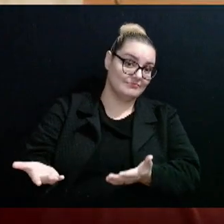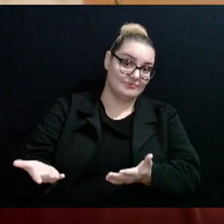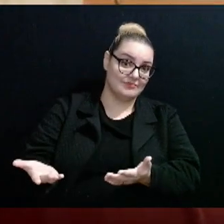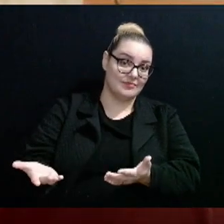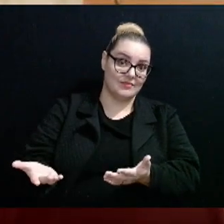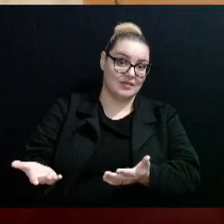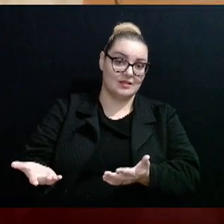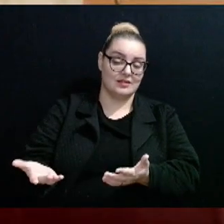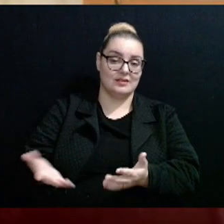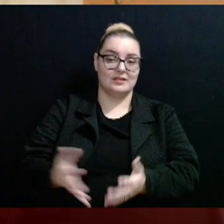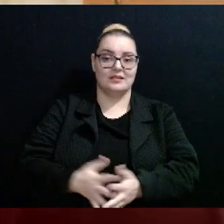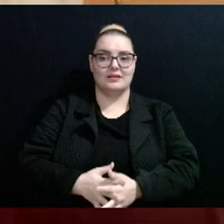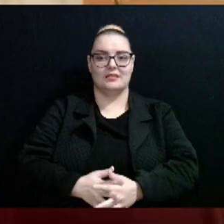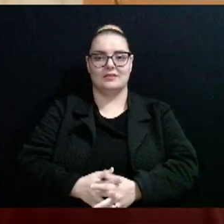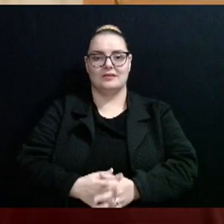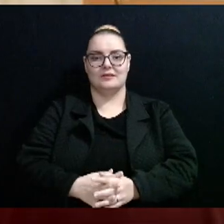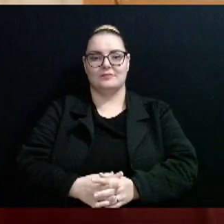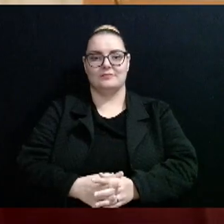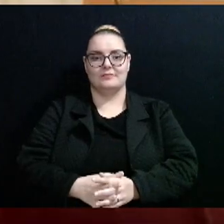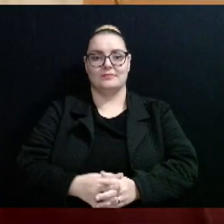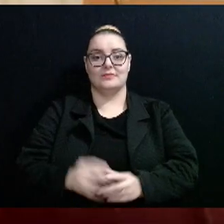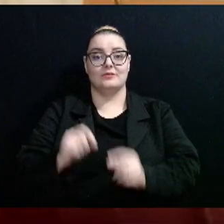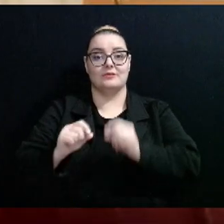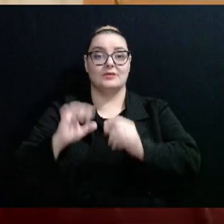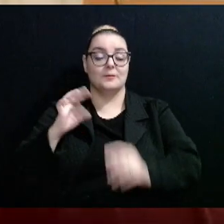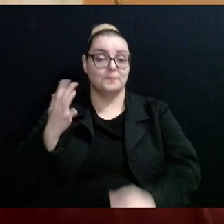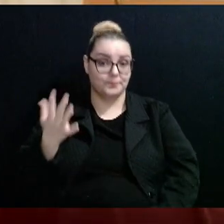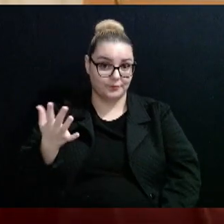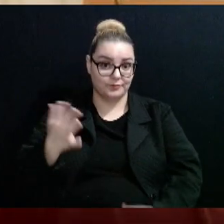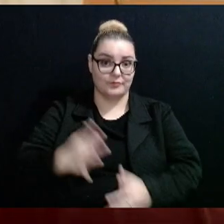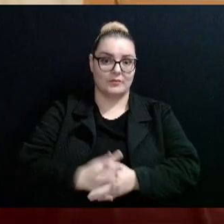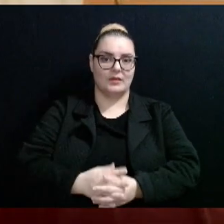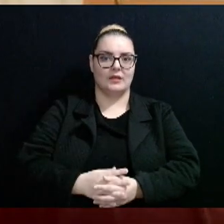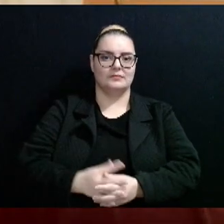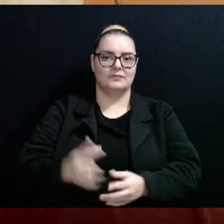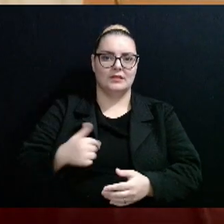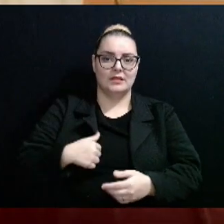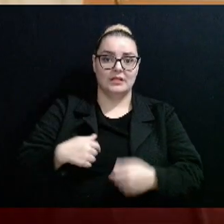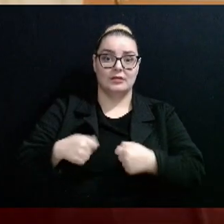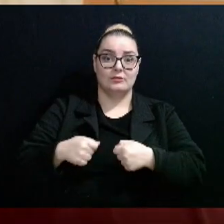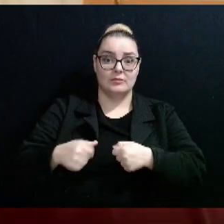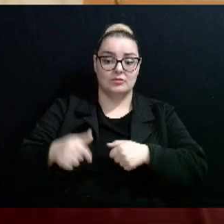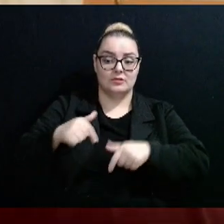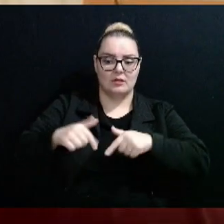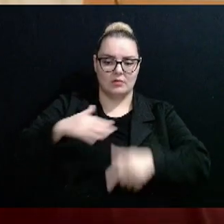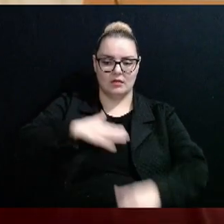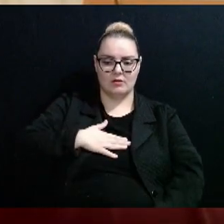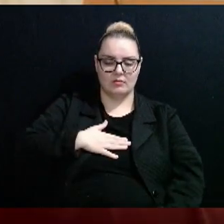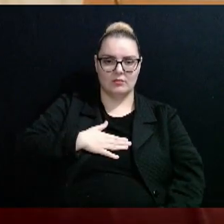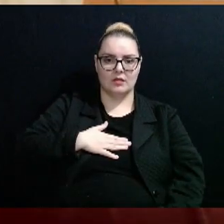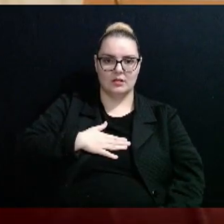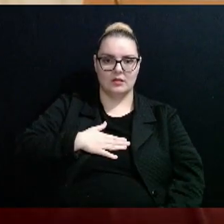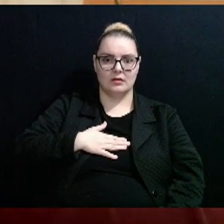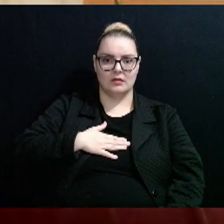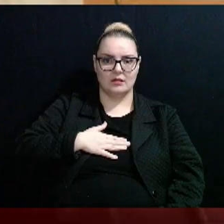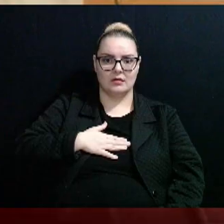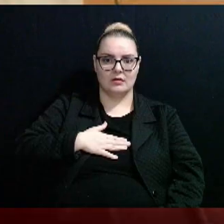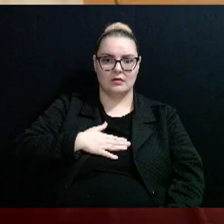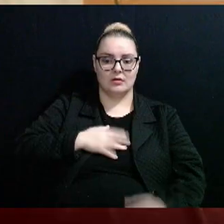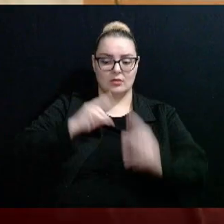Então a questão é, eu preciso me trabalhar, em termos de autoconhecimento